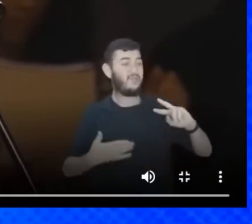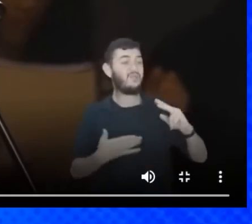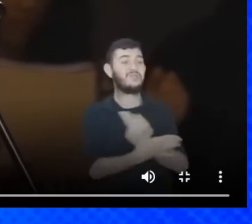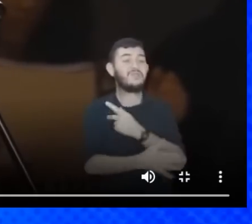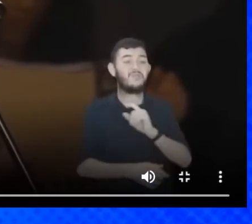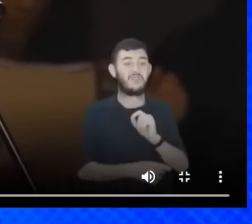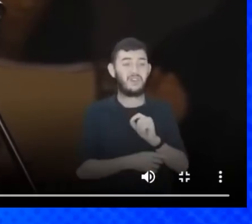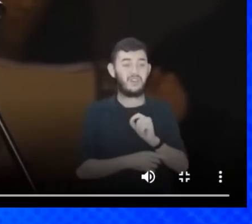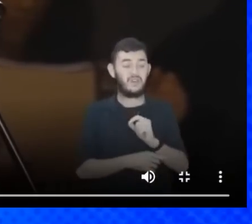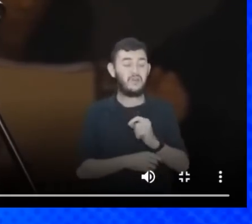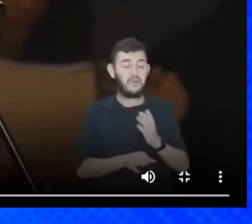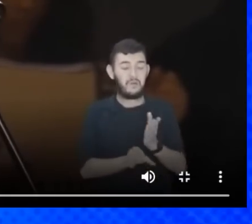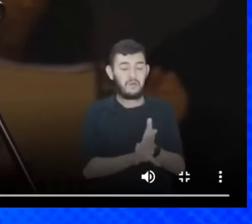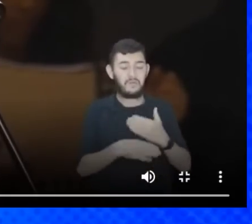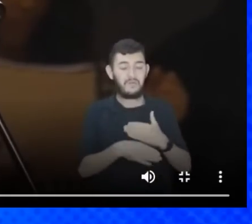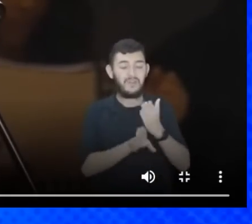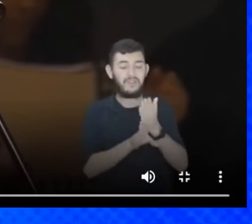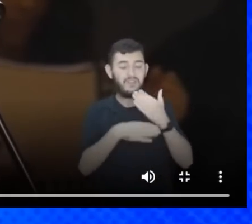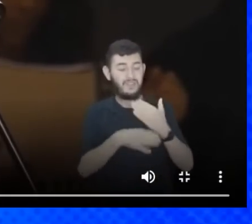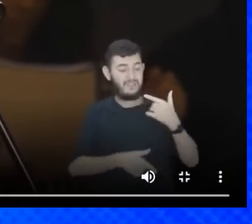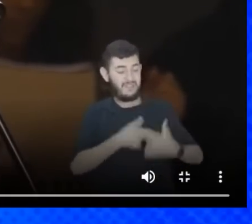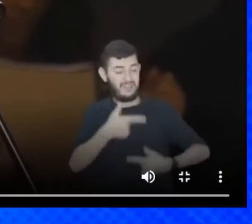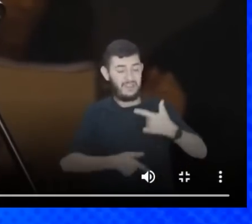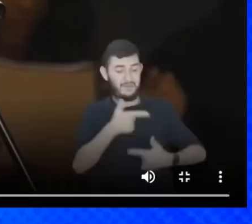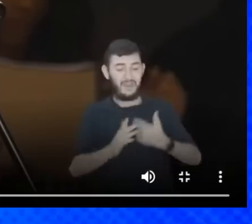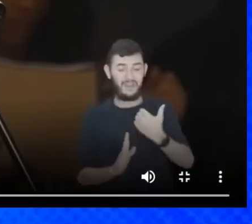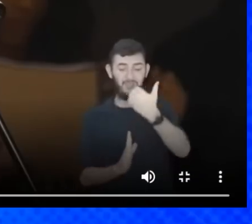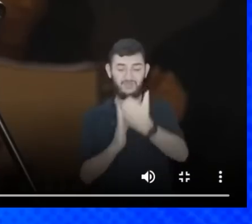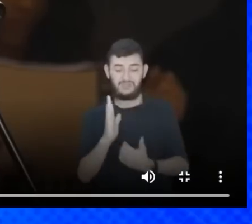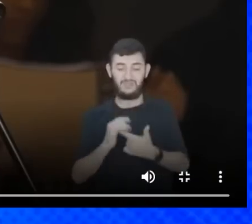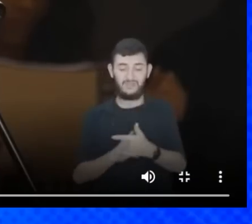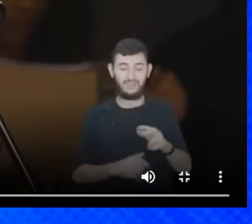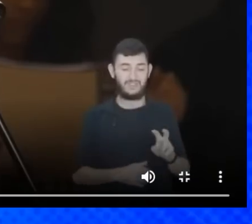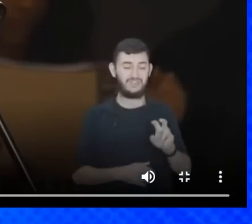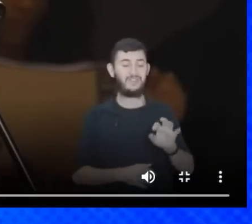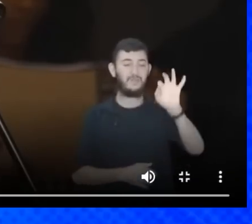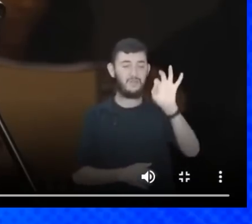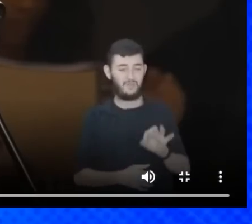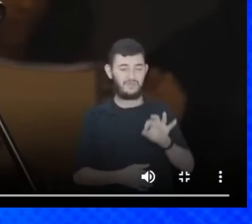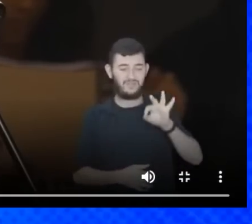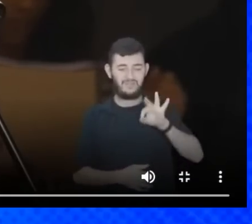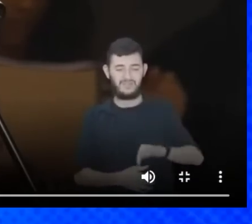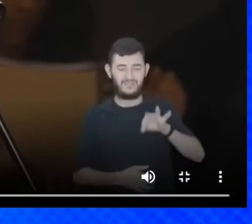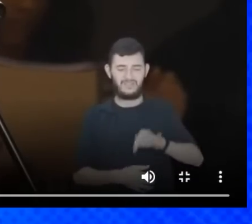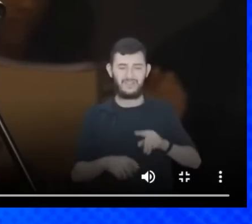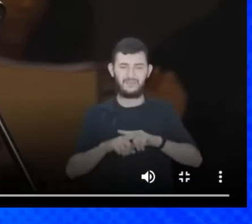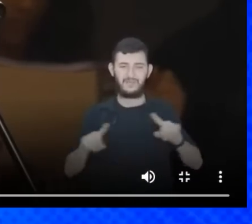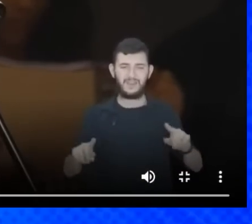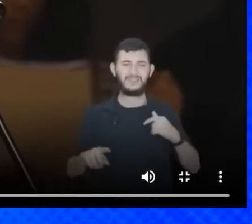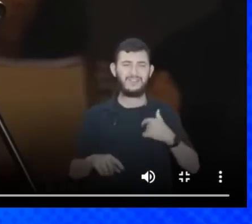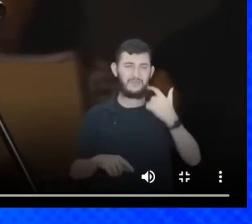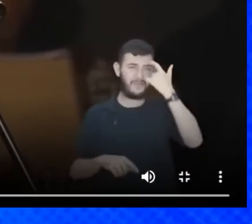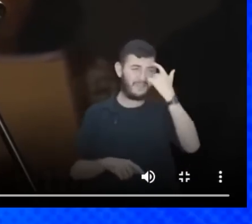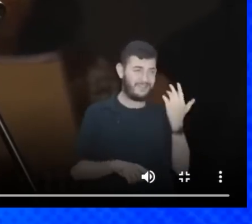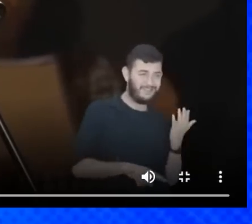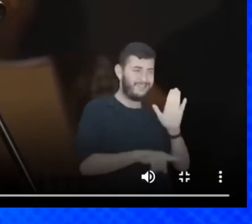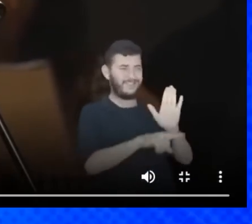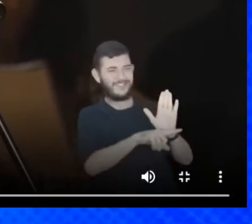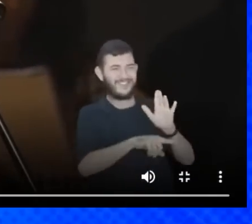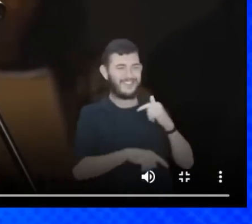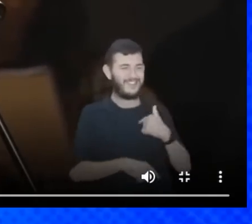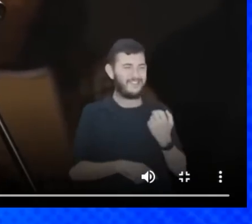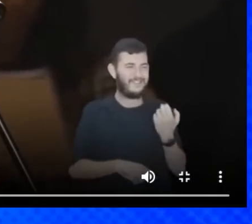pouco, eu ainda penso em te ajudar. Eu vou arrumar um jeito de fazer